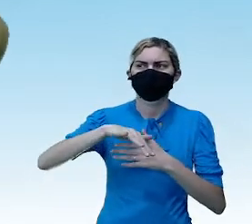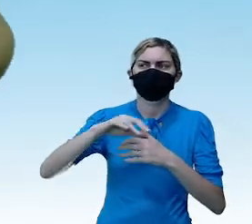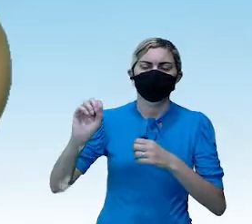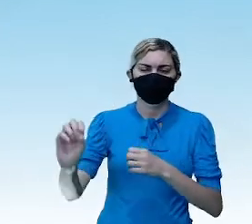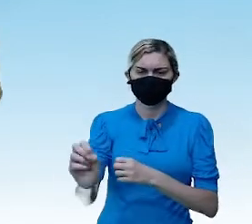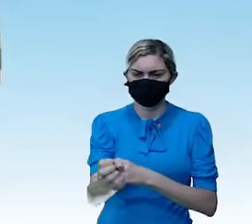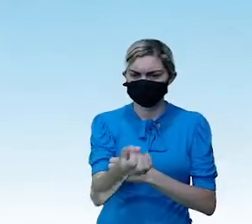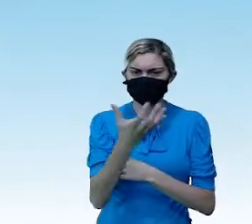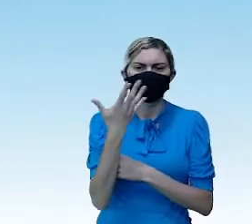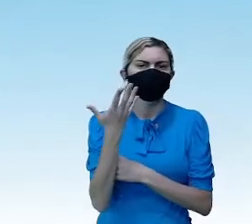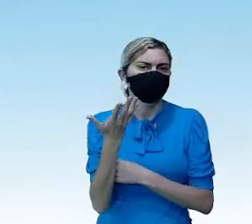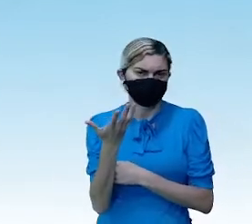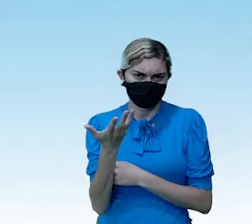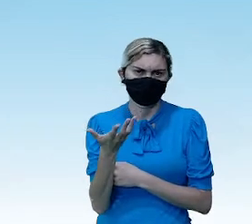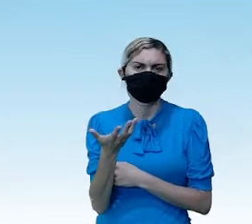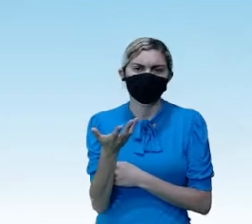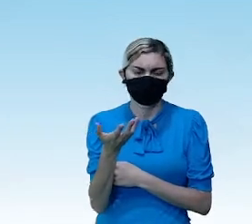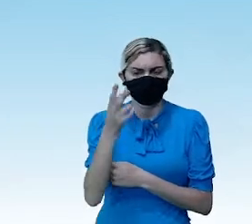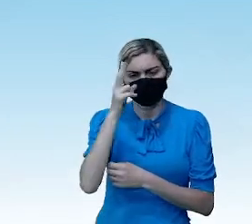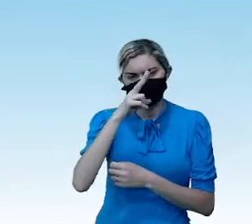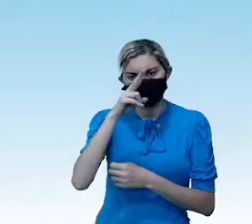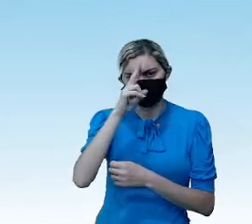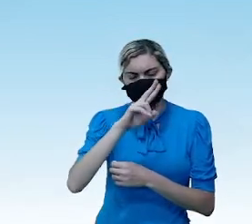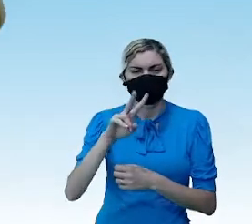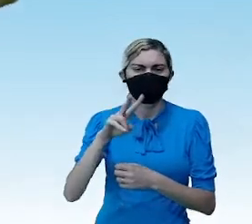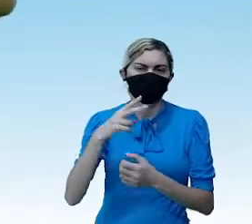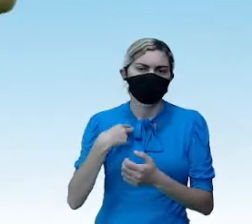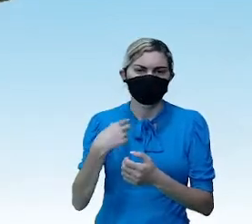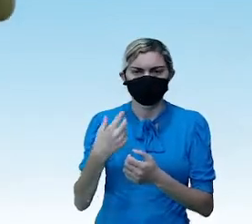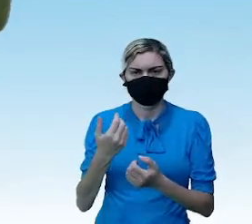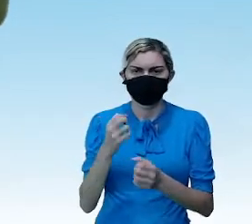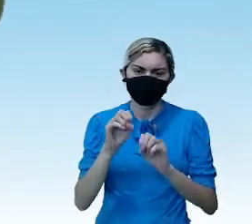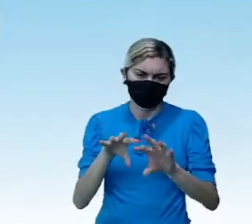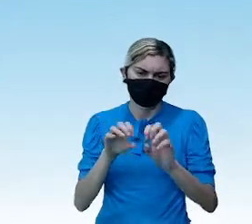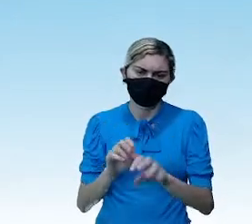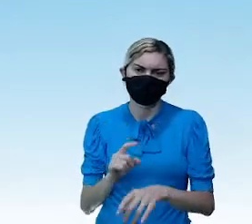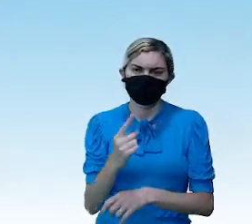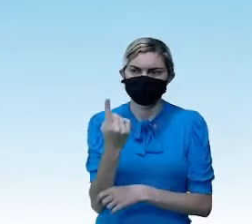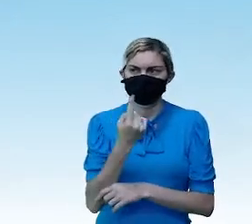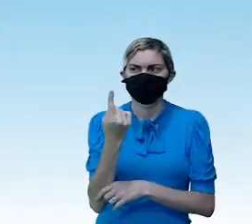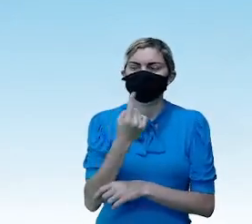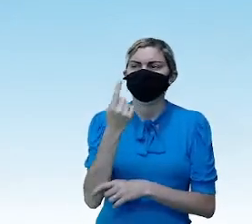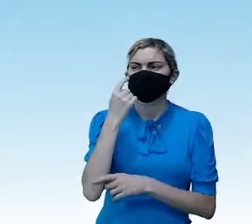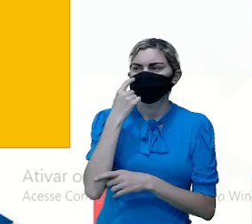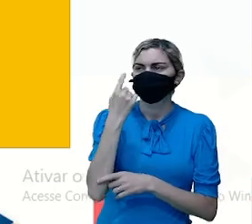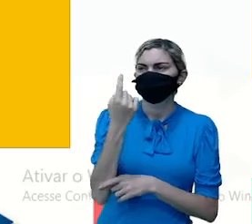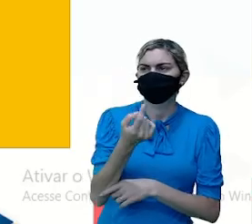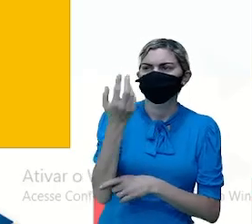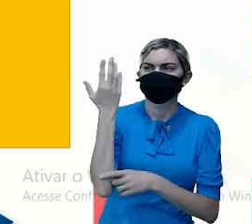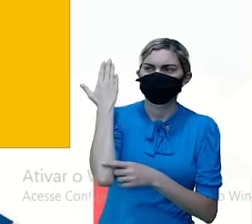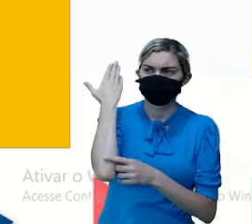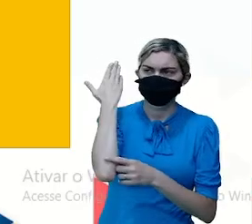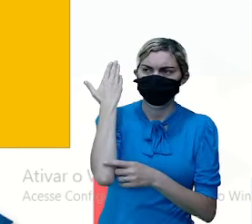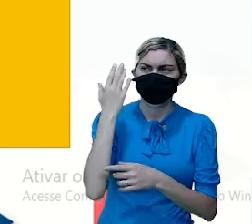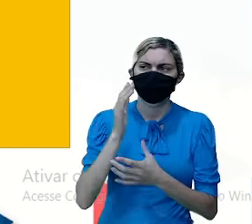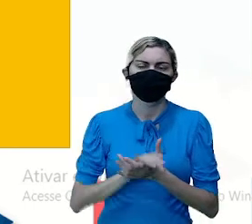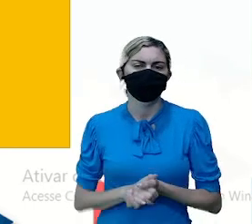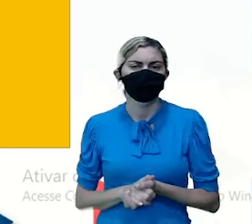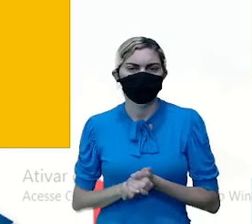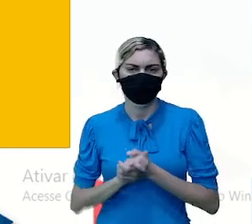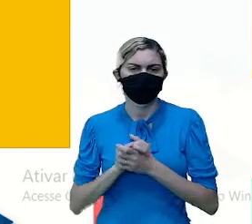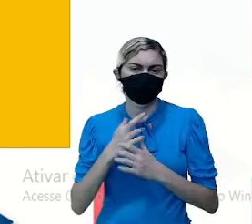nova série? Lembrando sempre que hoje é a aula 1 dessa nova série. Como há na tela, podemos